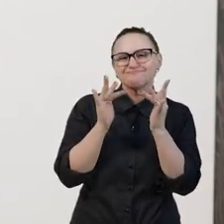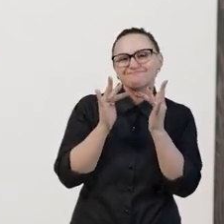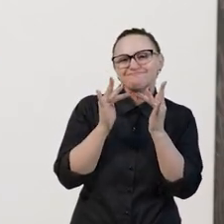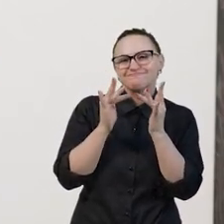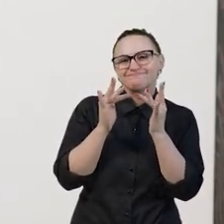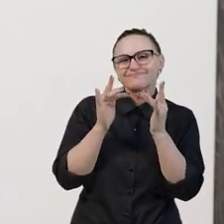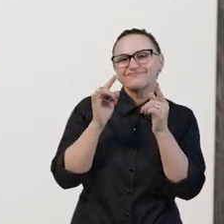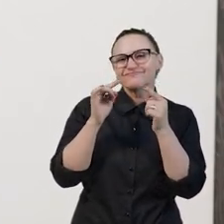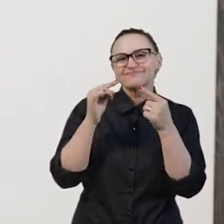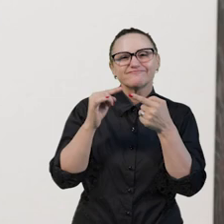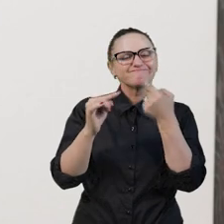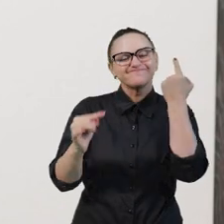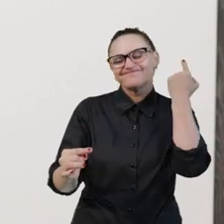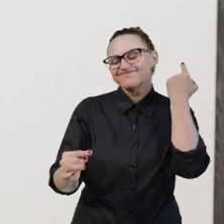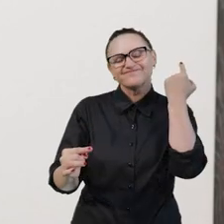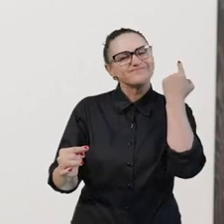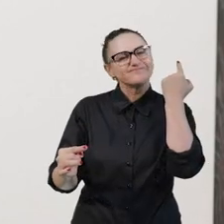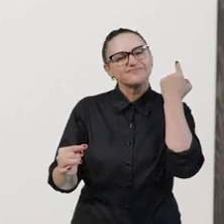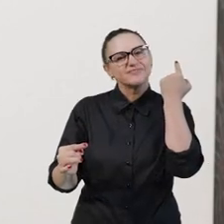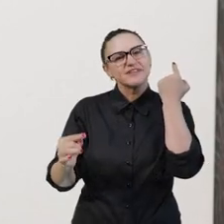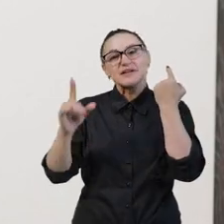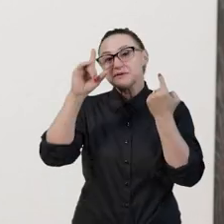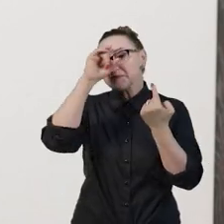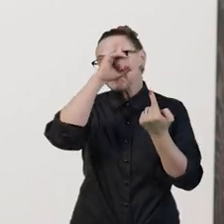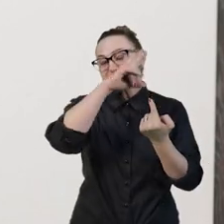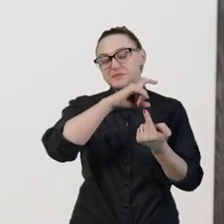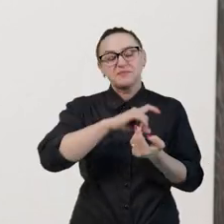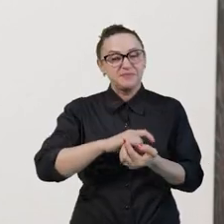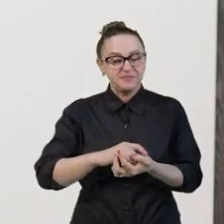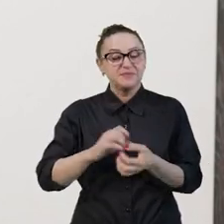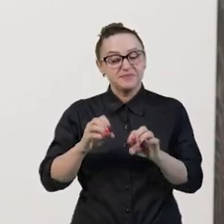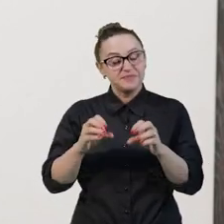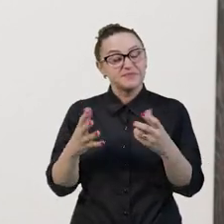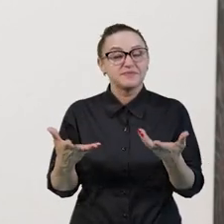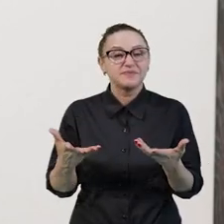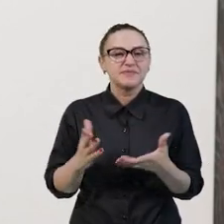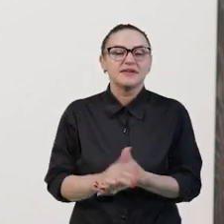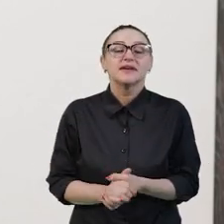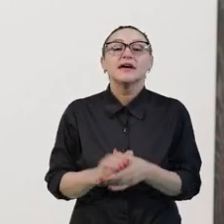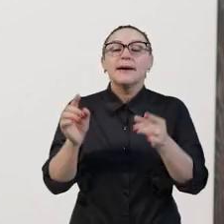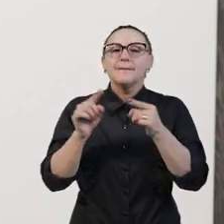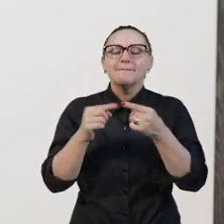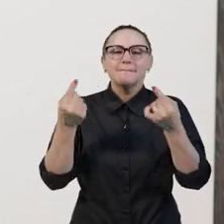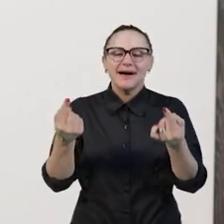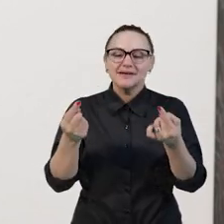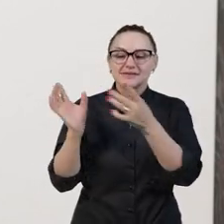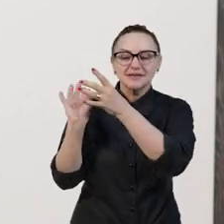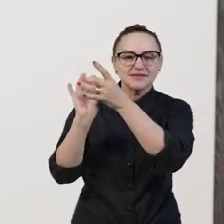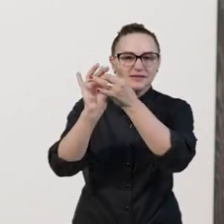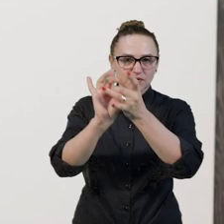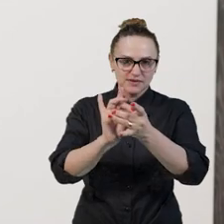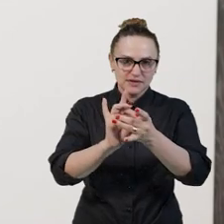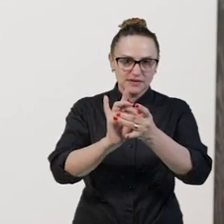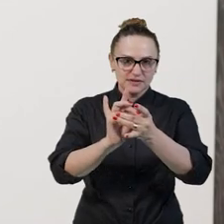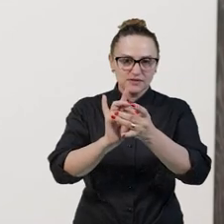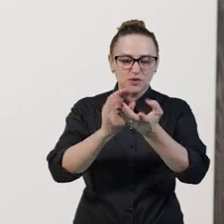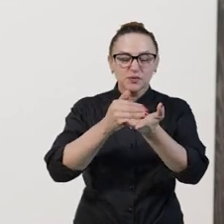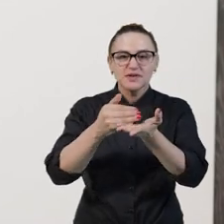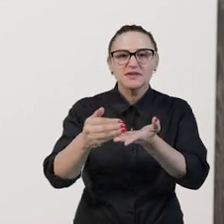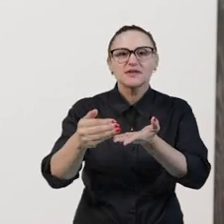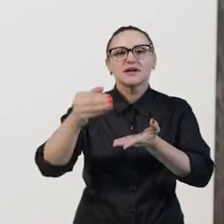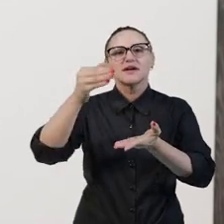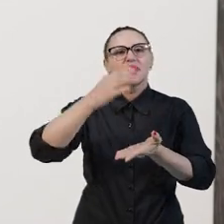ter muitas dificuldades foi nesse meu contexto Inicial que eu aprendi a gostar de matemática